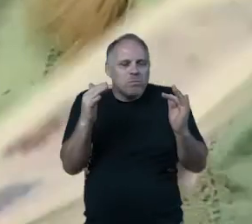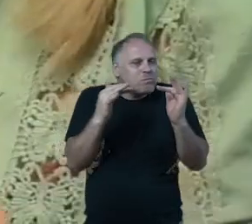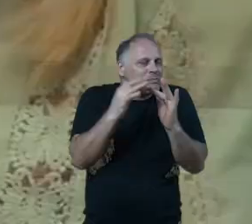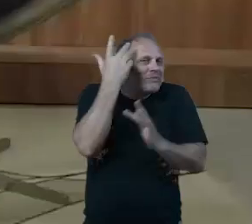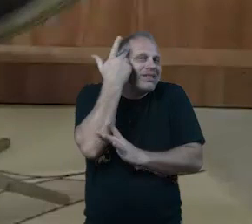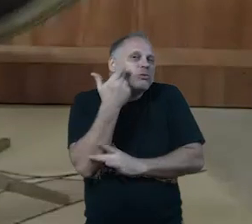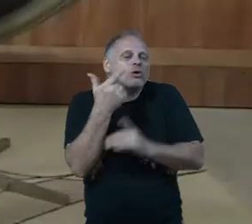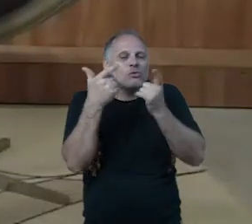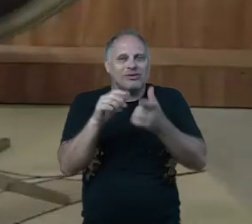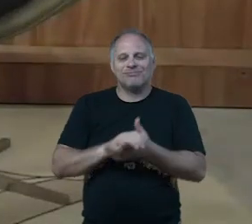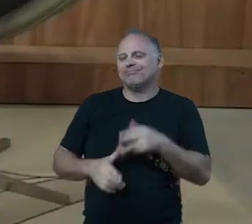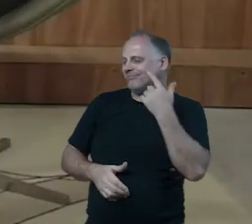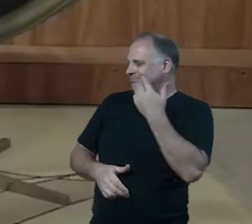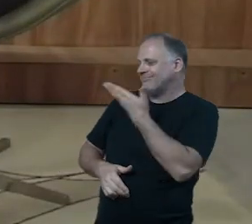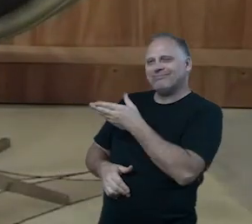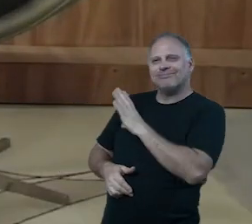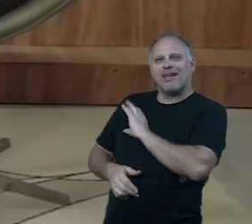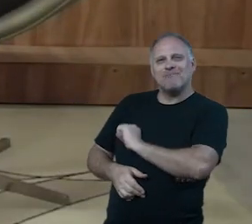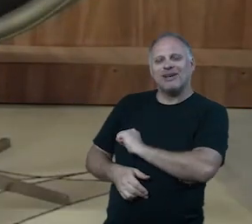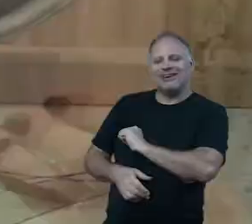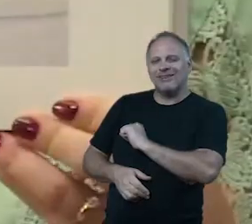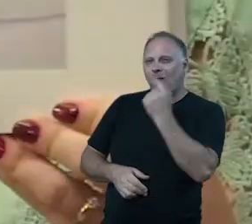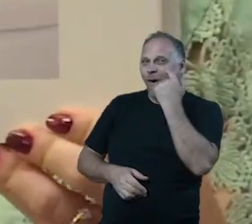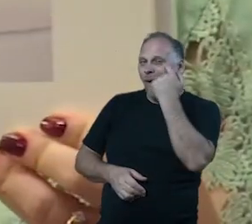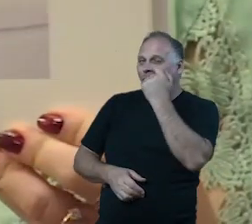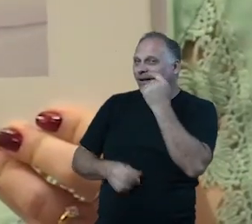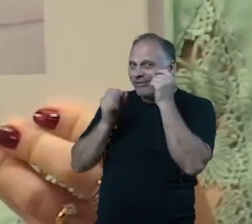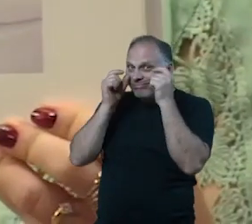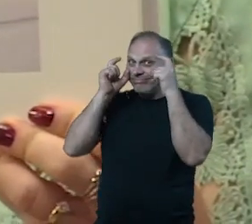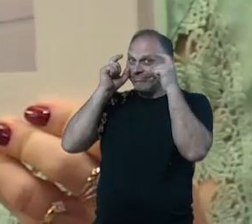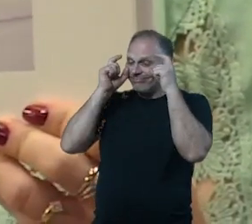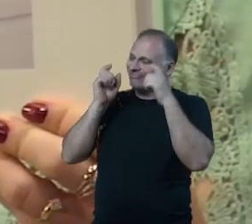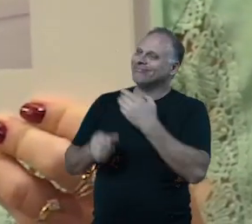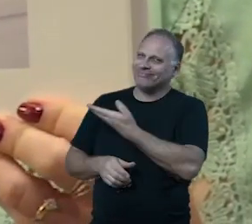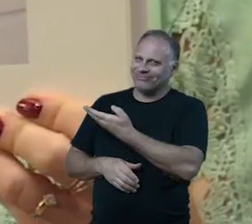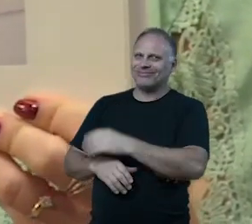Das nuvens. Olha que amor, gente. Olha aqui, com o olhinho aberto.